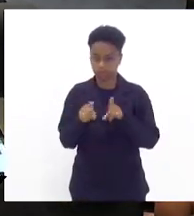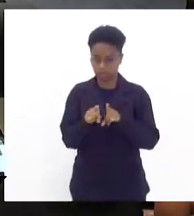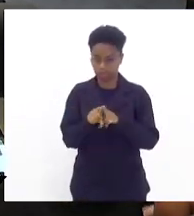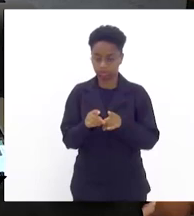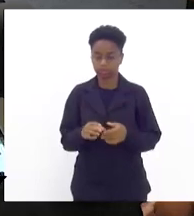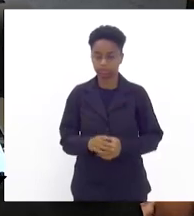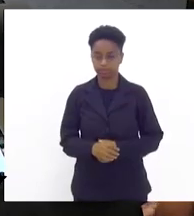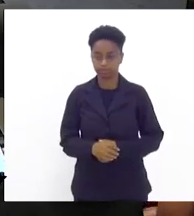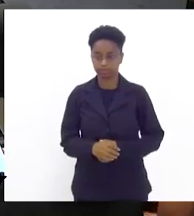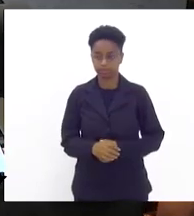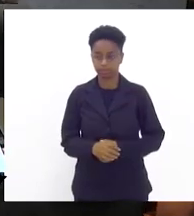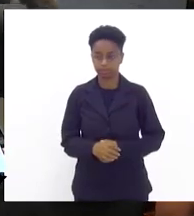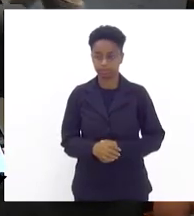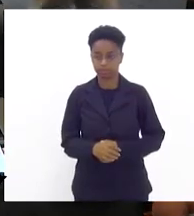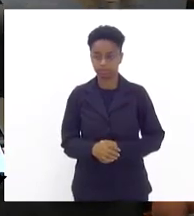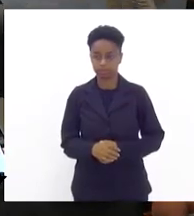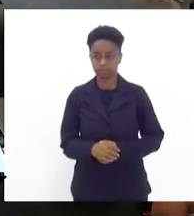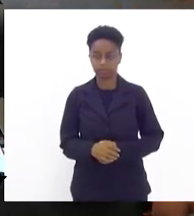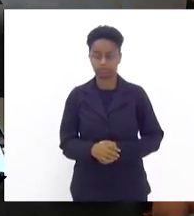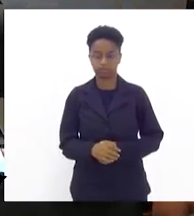Diógenes.